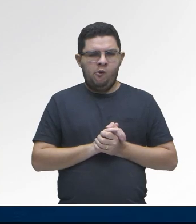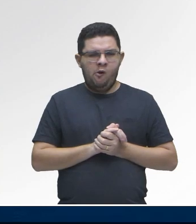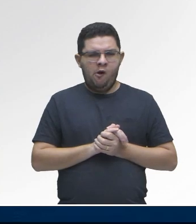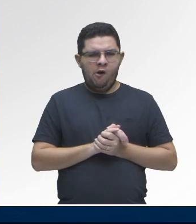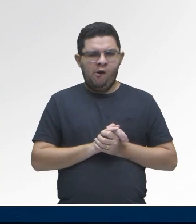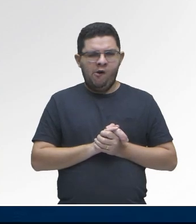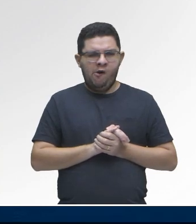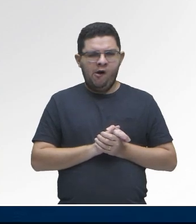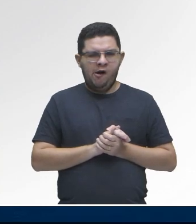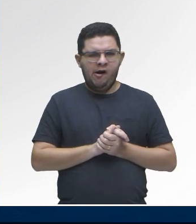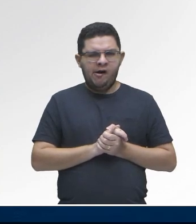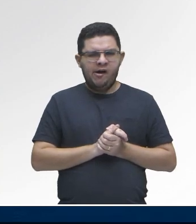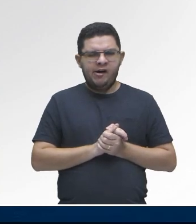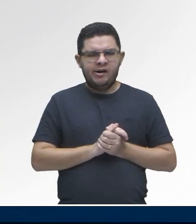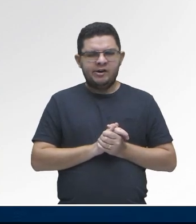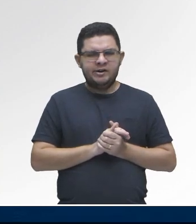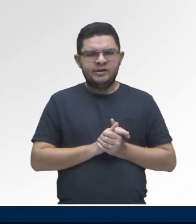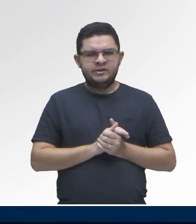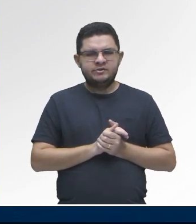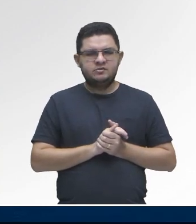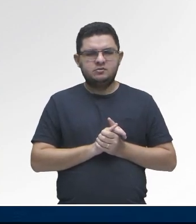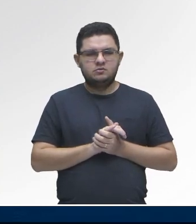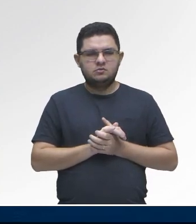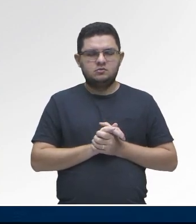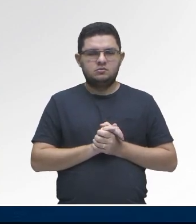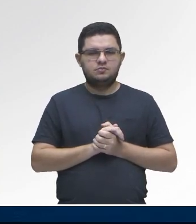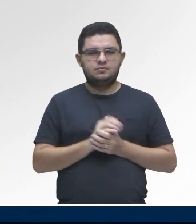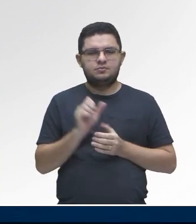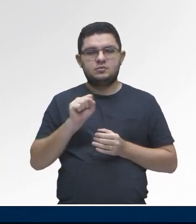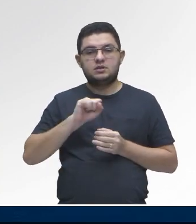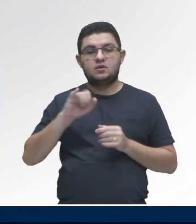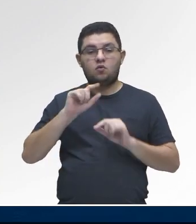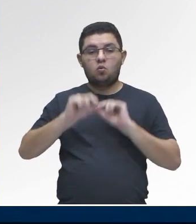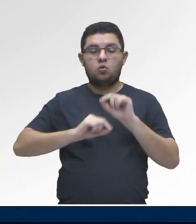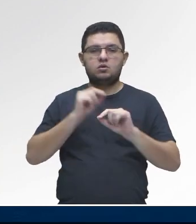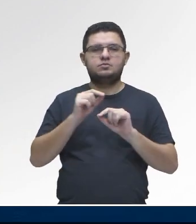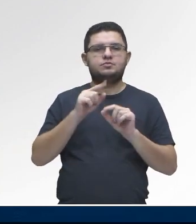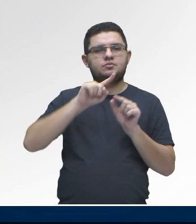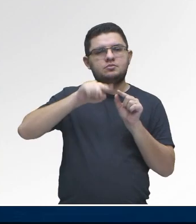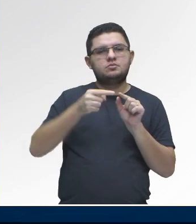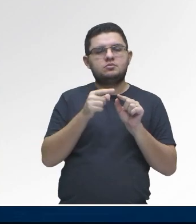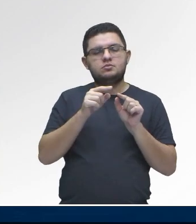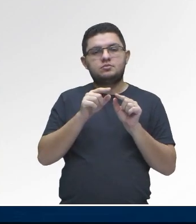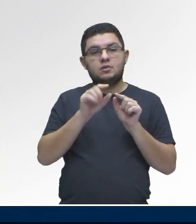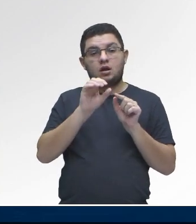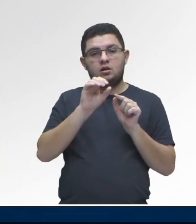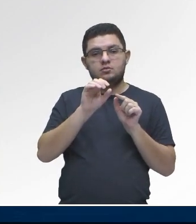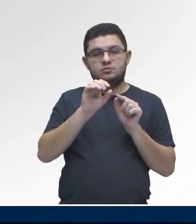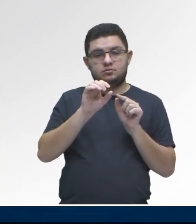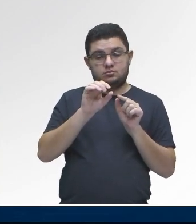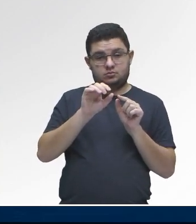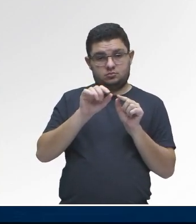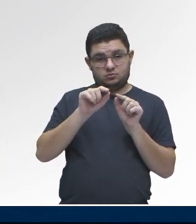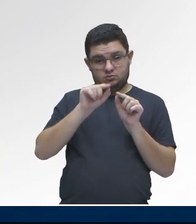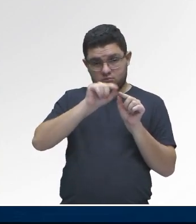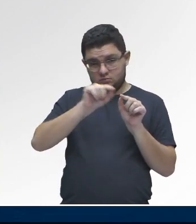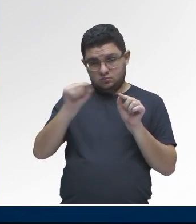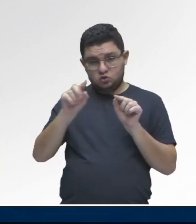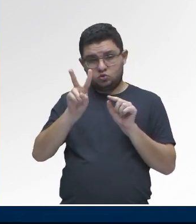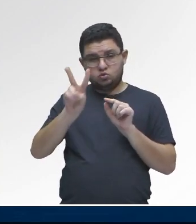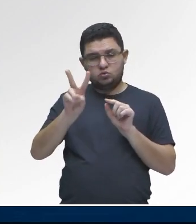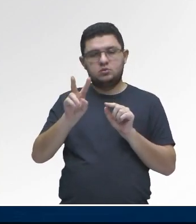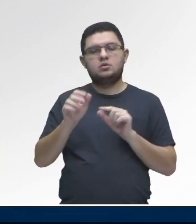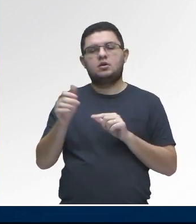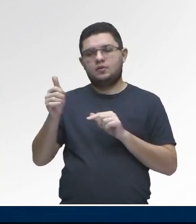o número 10. Se for 2 casas decimais, você vai colocar o número 100. Uma